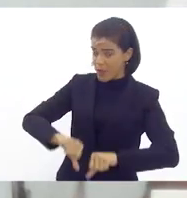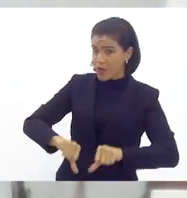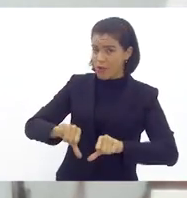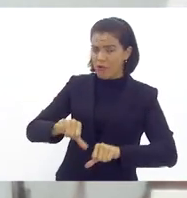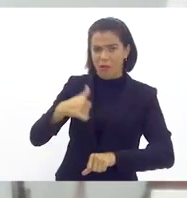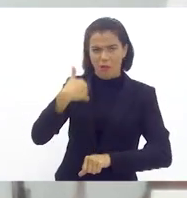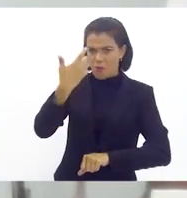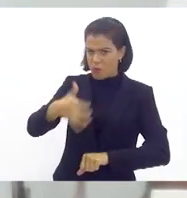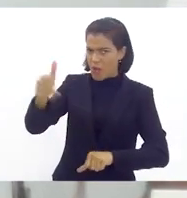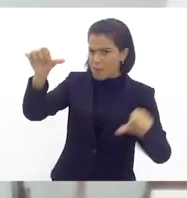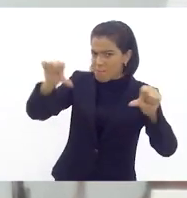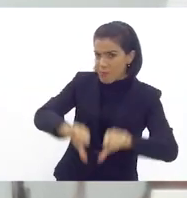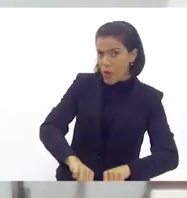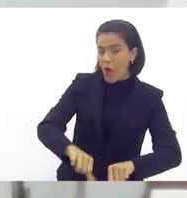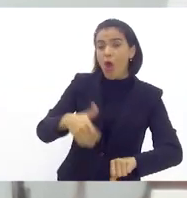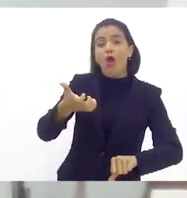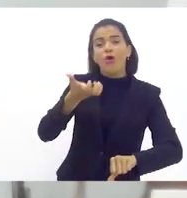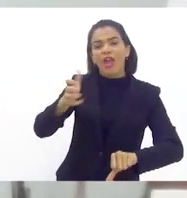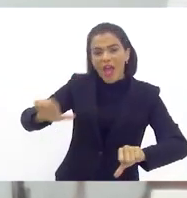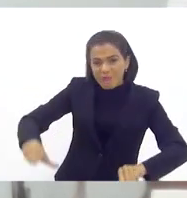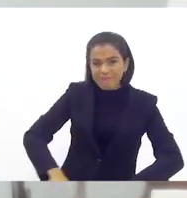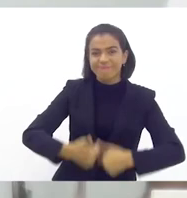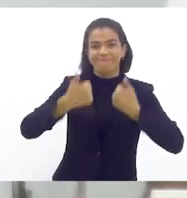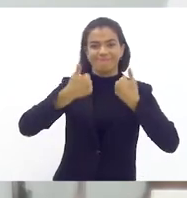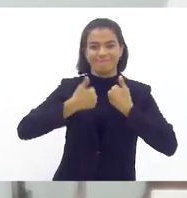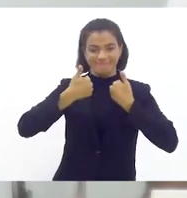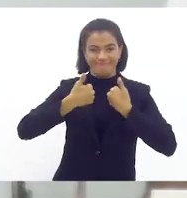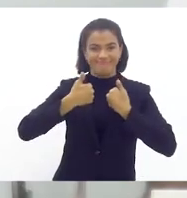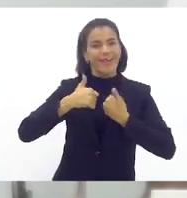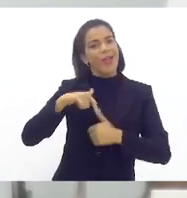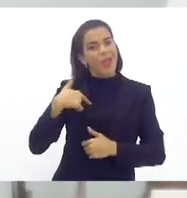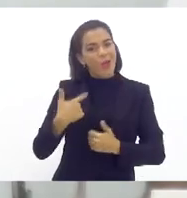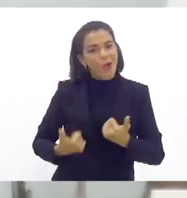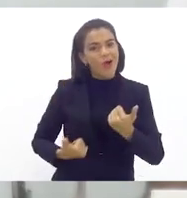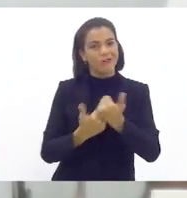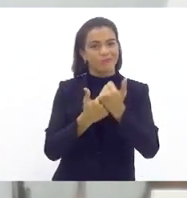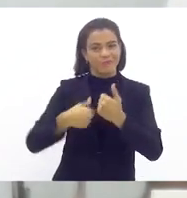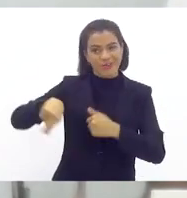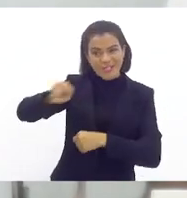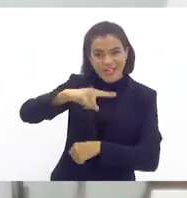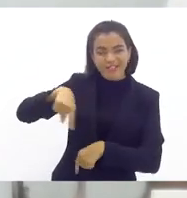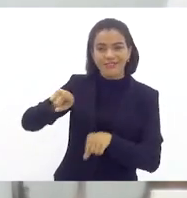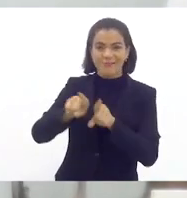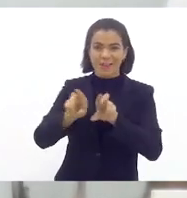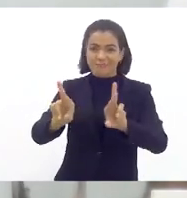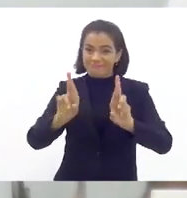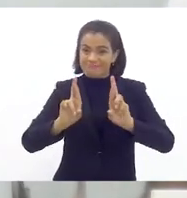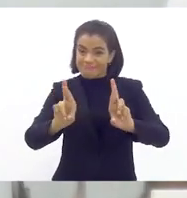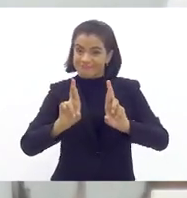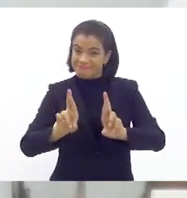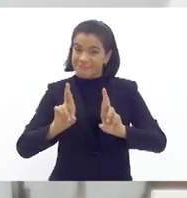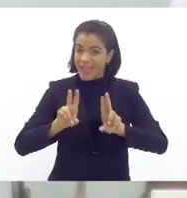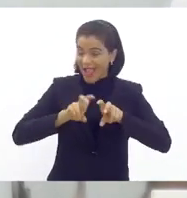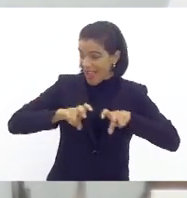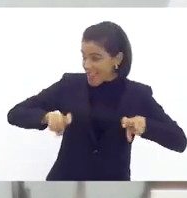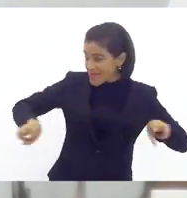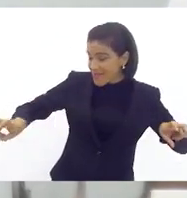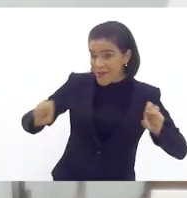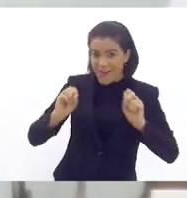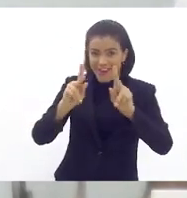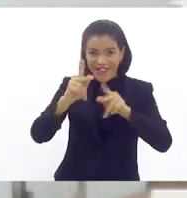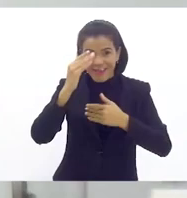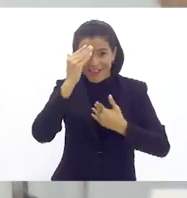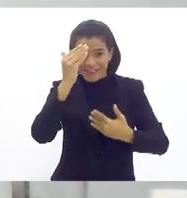eu não quero o pior, eu quero o melhor. E, para tal, eu conto com vocês, com cada um que compõe aqui a mesa. Ok?